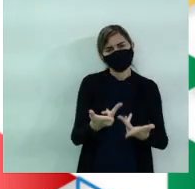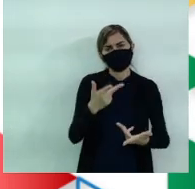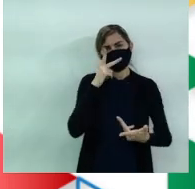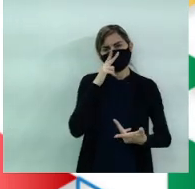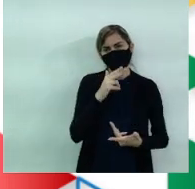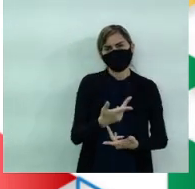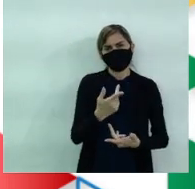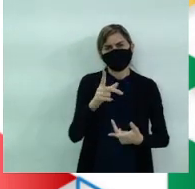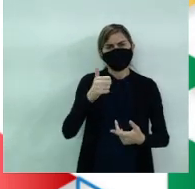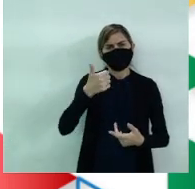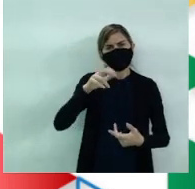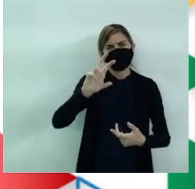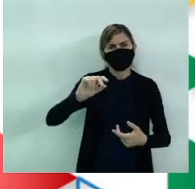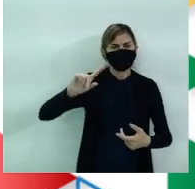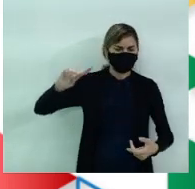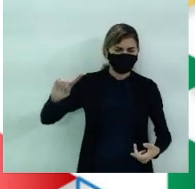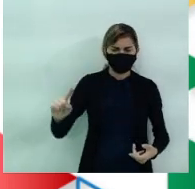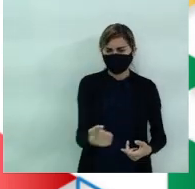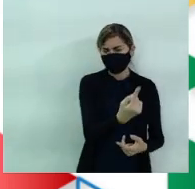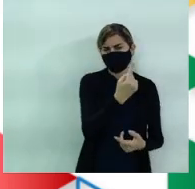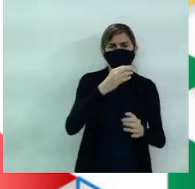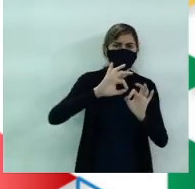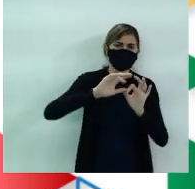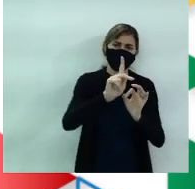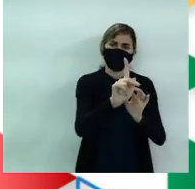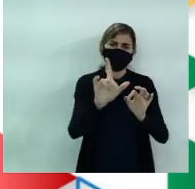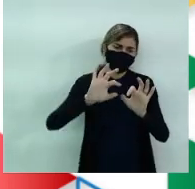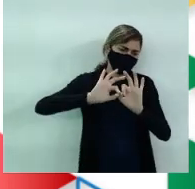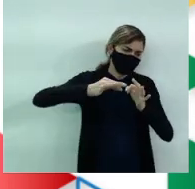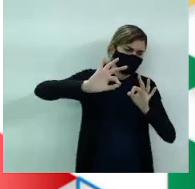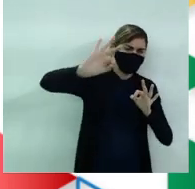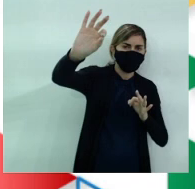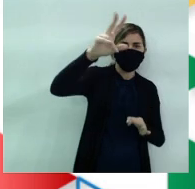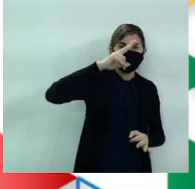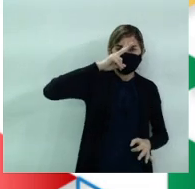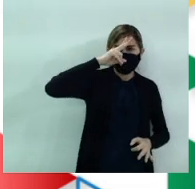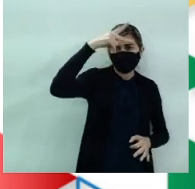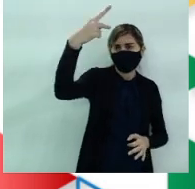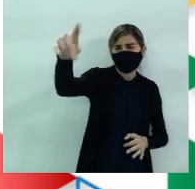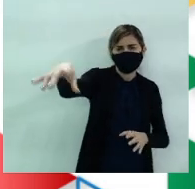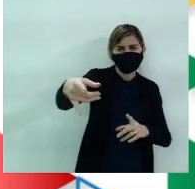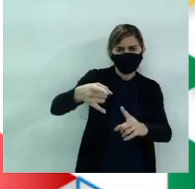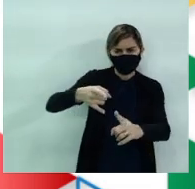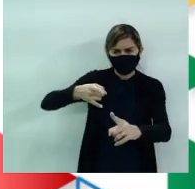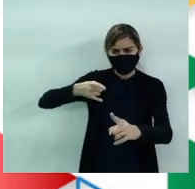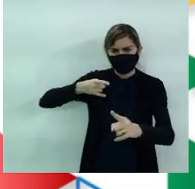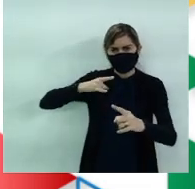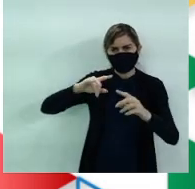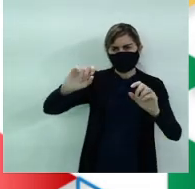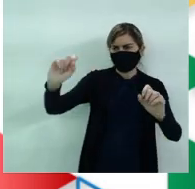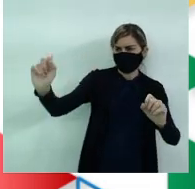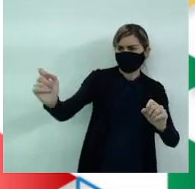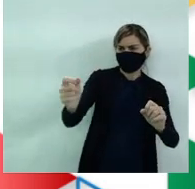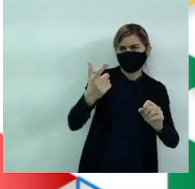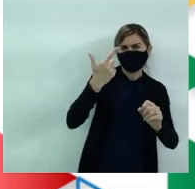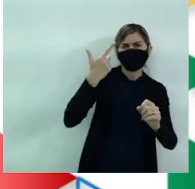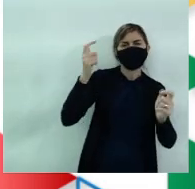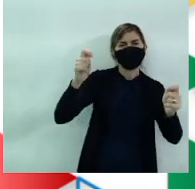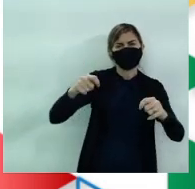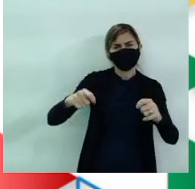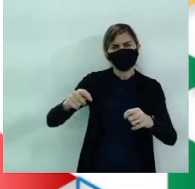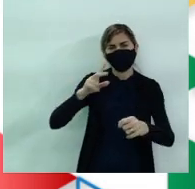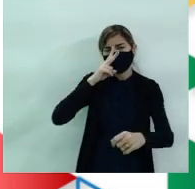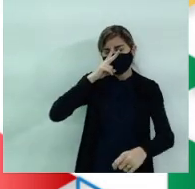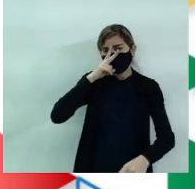aí a 150 milhões de quilômetros de distância, a força de atração gravitacional do Sol ela é